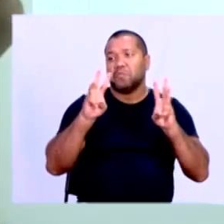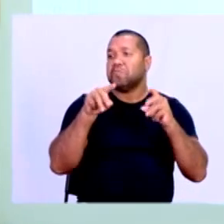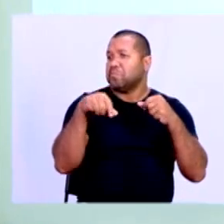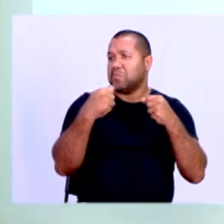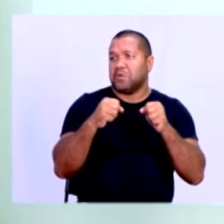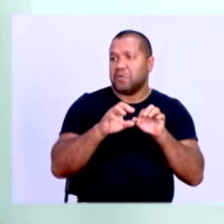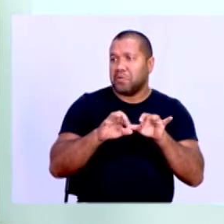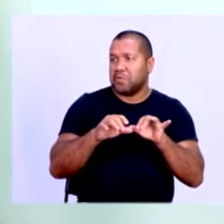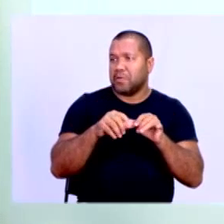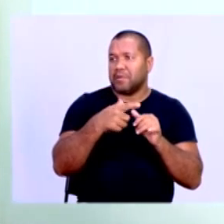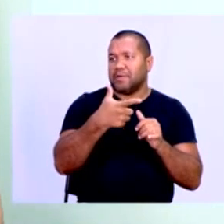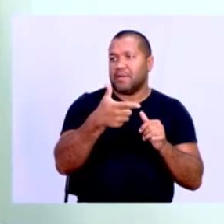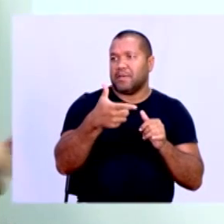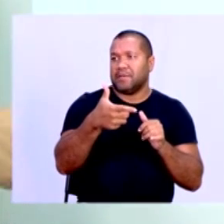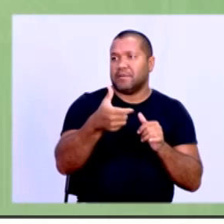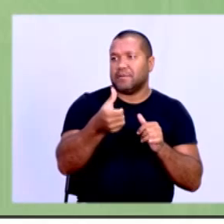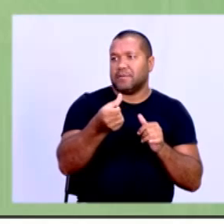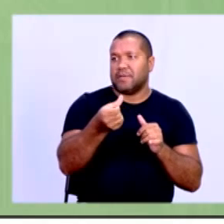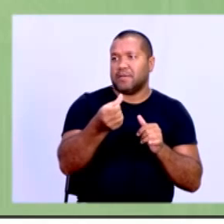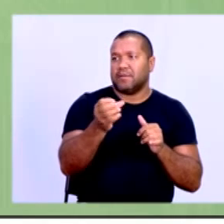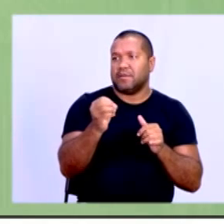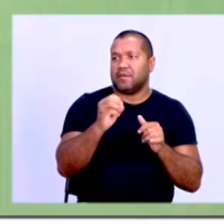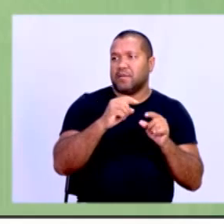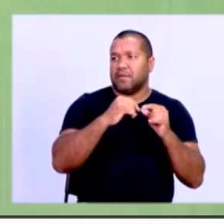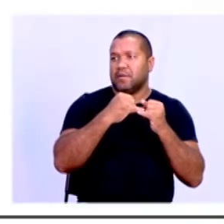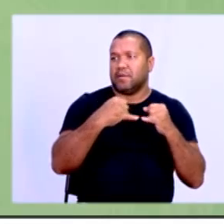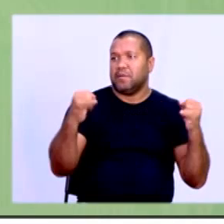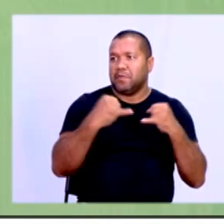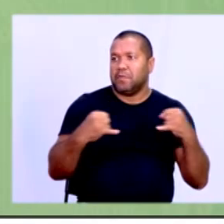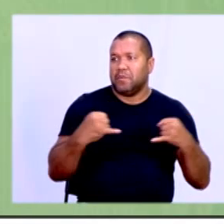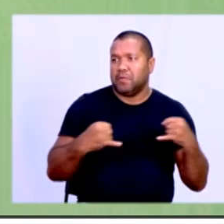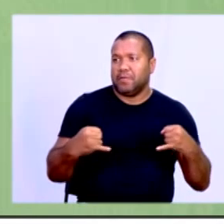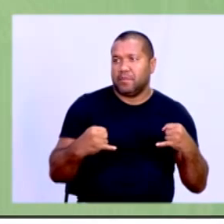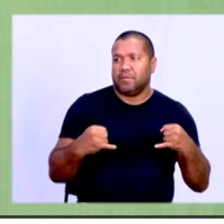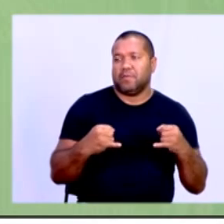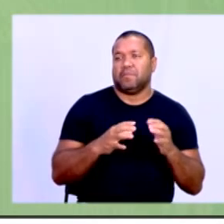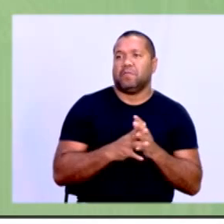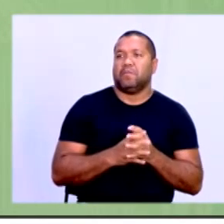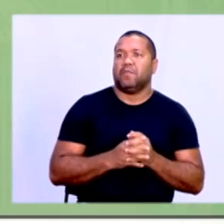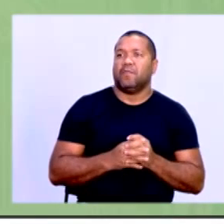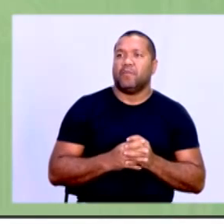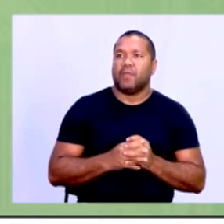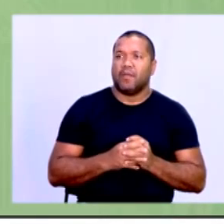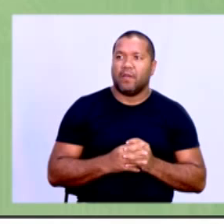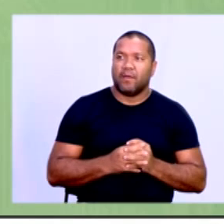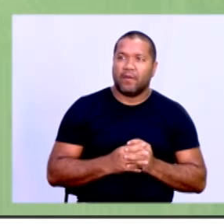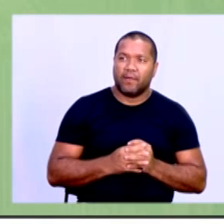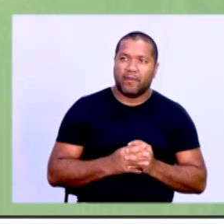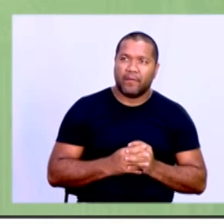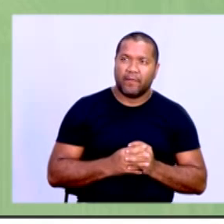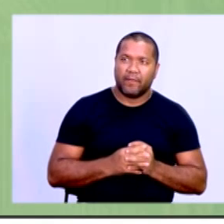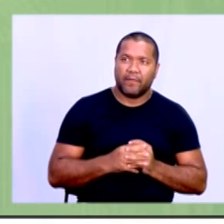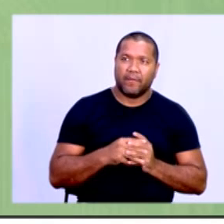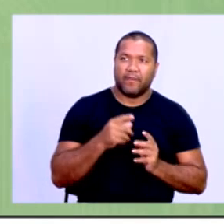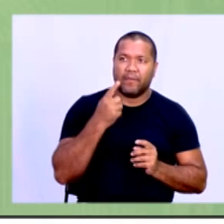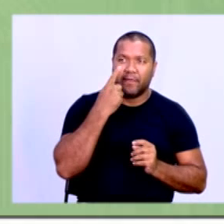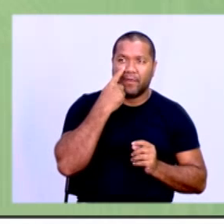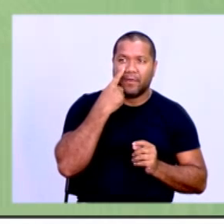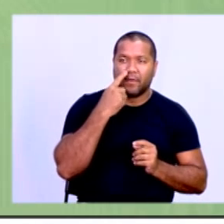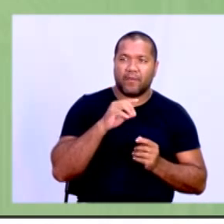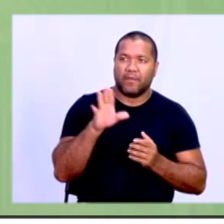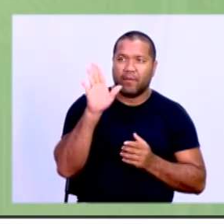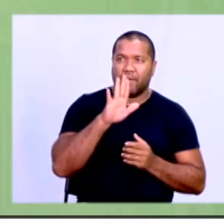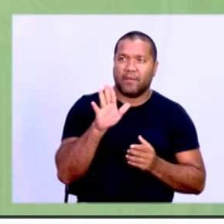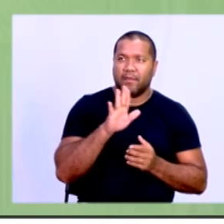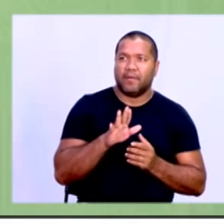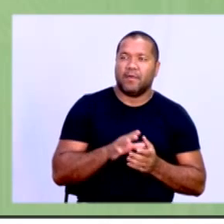a diferença. Eu vou voltar aqui na tela. Olha aqui, eu vou voltar lá eu vou apagar aqui também para melhorar a visão